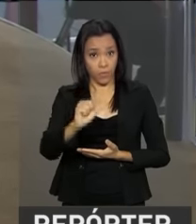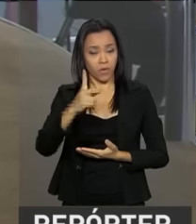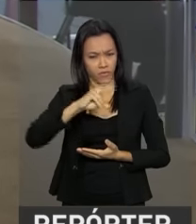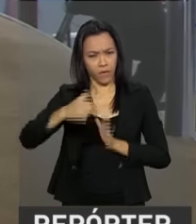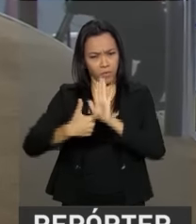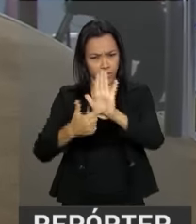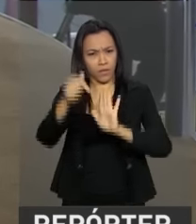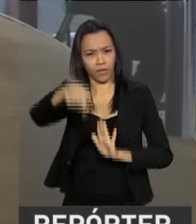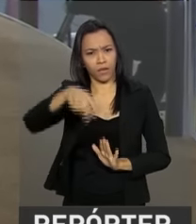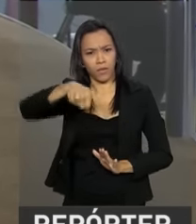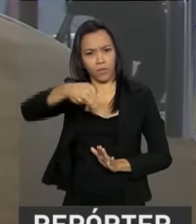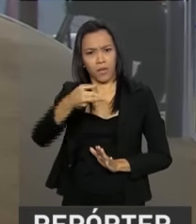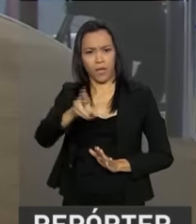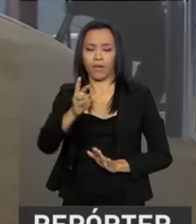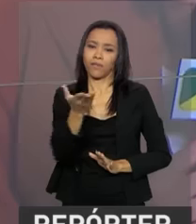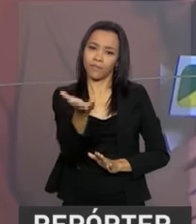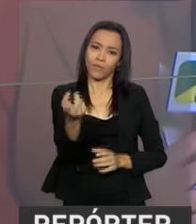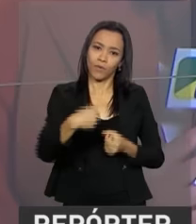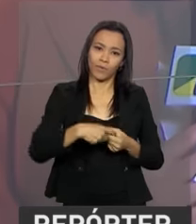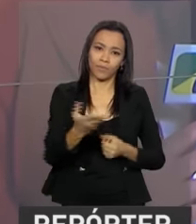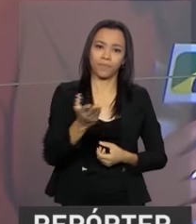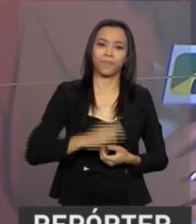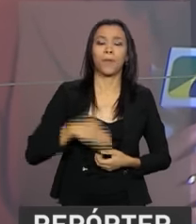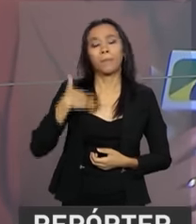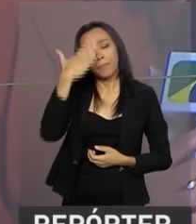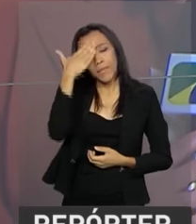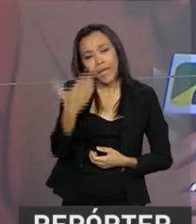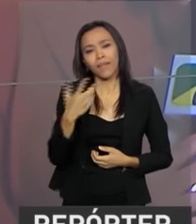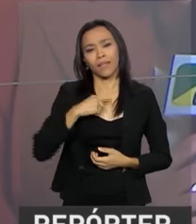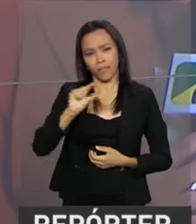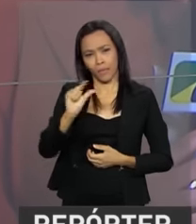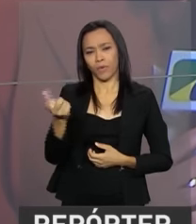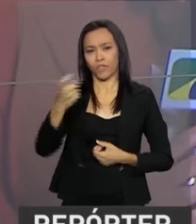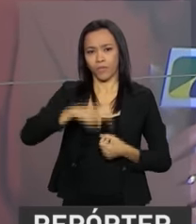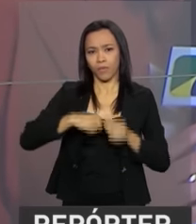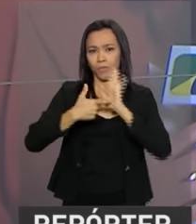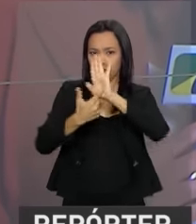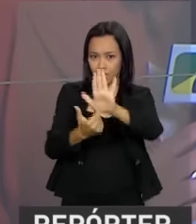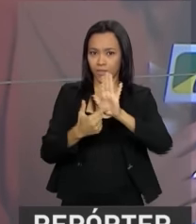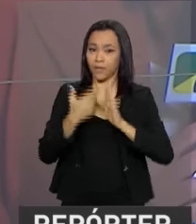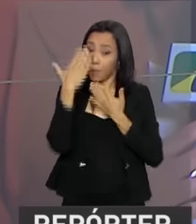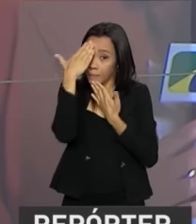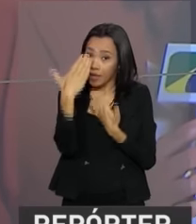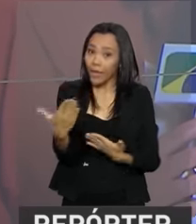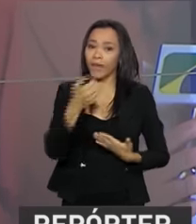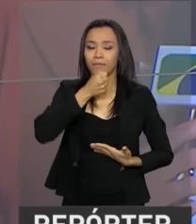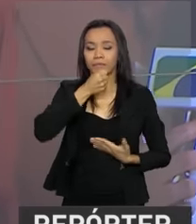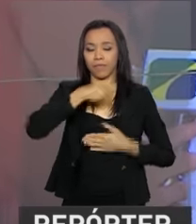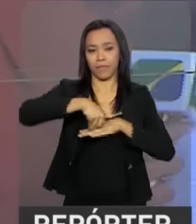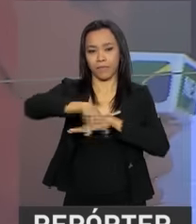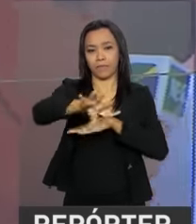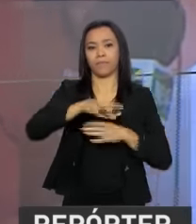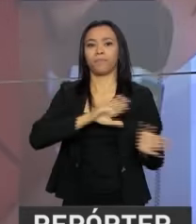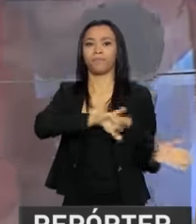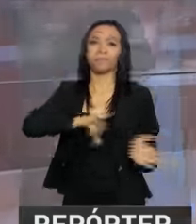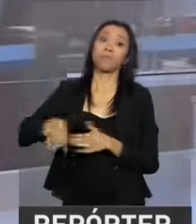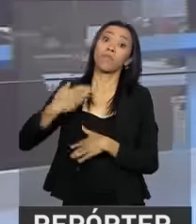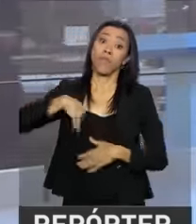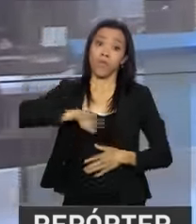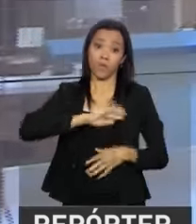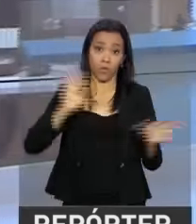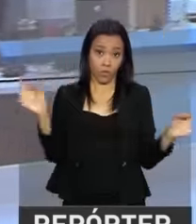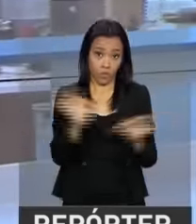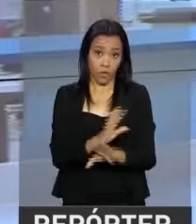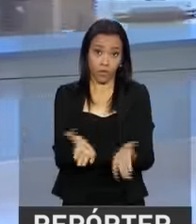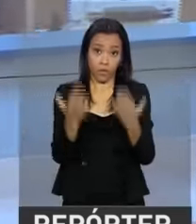vivo na NBR. Renata, é com você. Obrigada, Thaísa. Daqui a pouco a gente volta com essa transmissão ao vivo. Obrigada pelas suas informações. Bom, e nós ficamos por